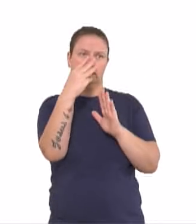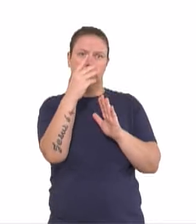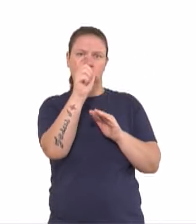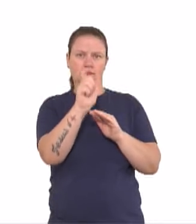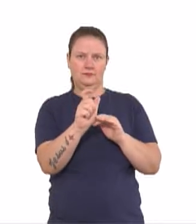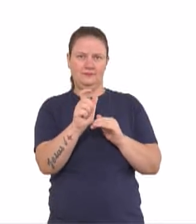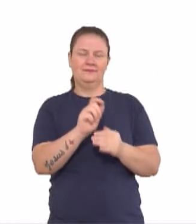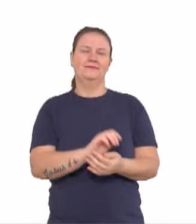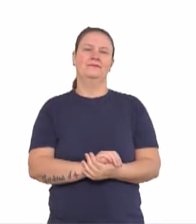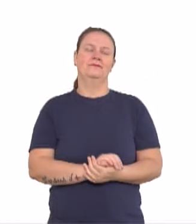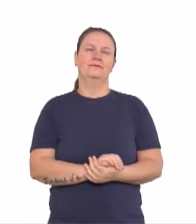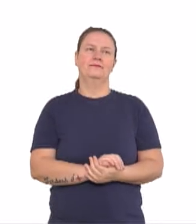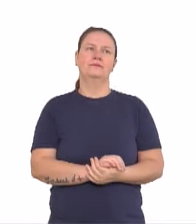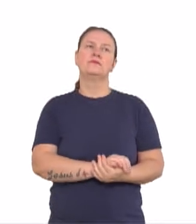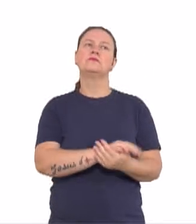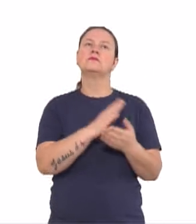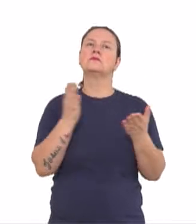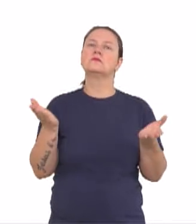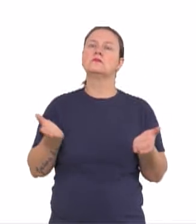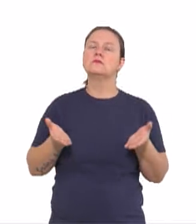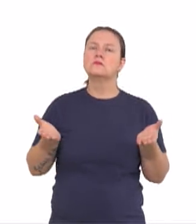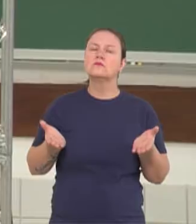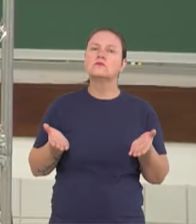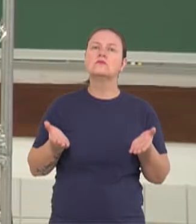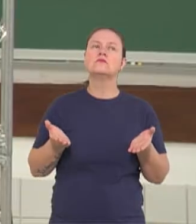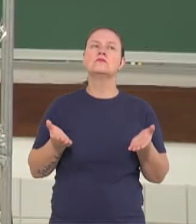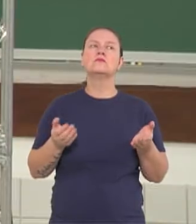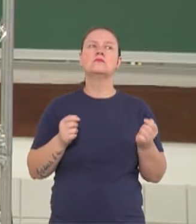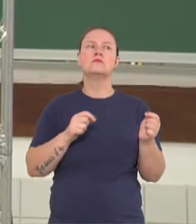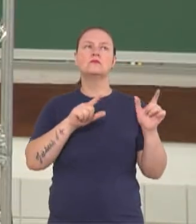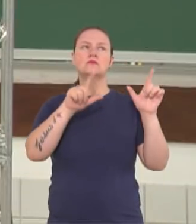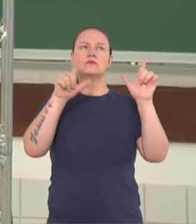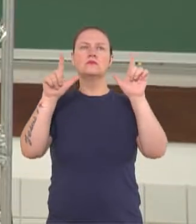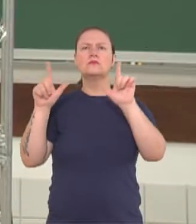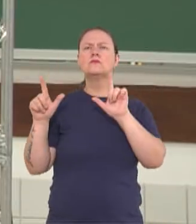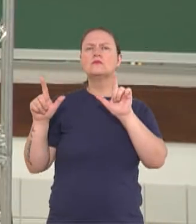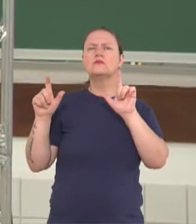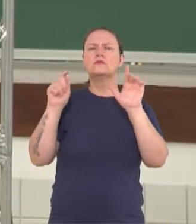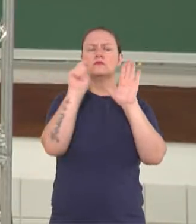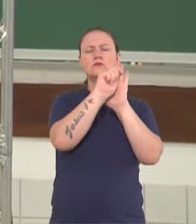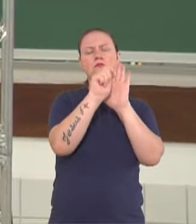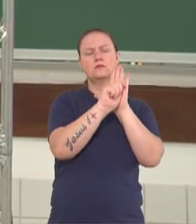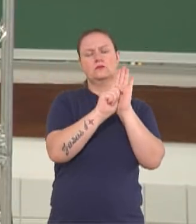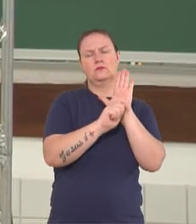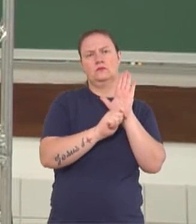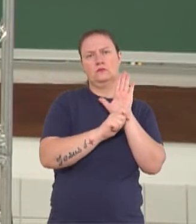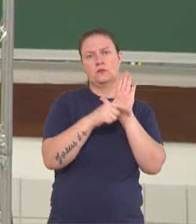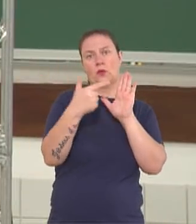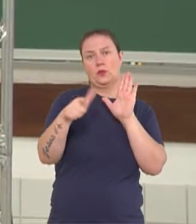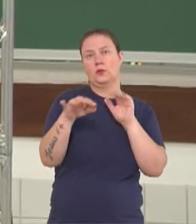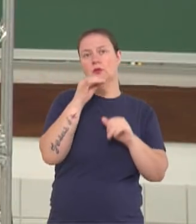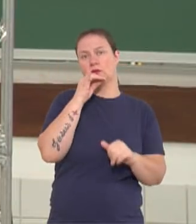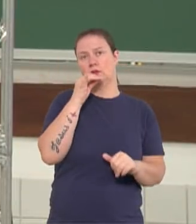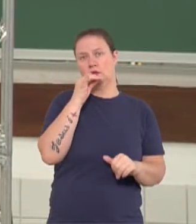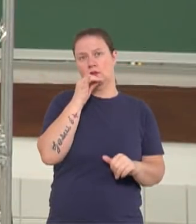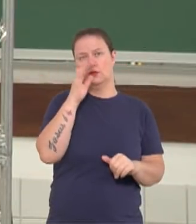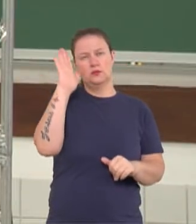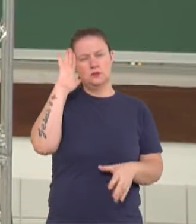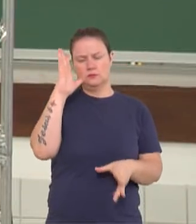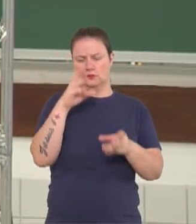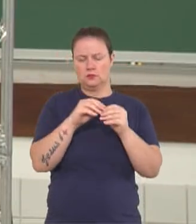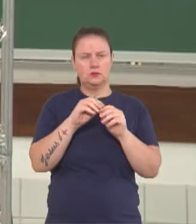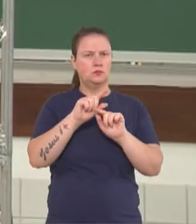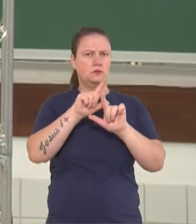singular. Né? No quadro aqui eu também coloquei mais um exemplo. Ah, professora, mas eu queria pegar um exemplo meu, que eu já entendi o que é uma